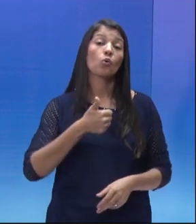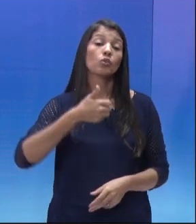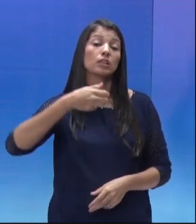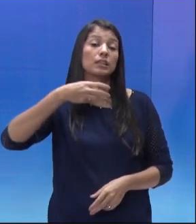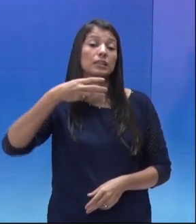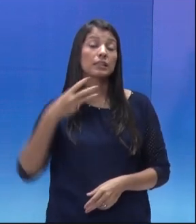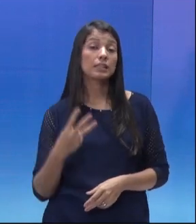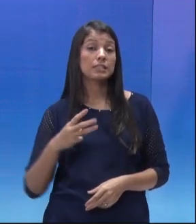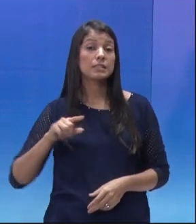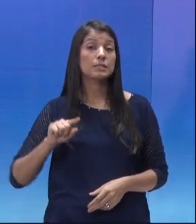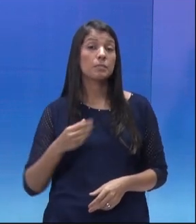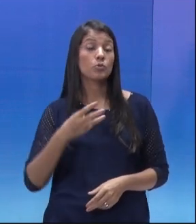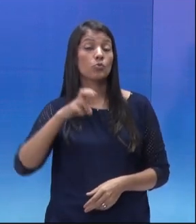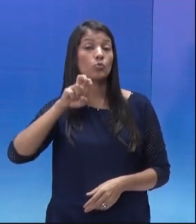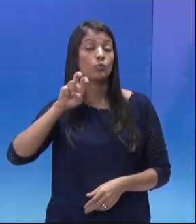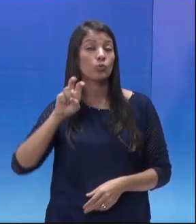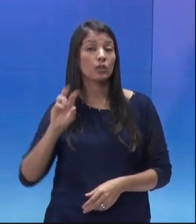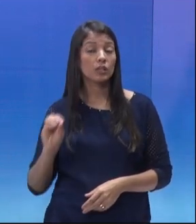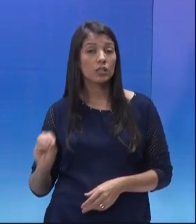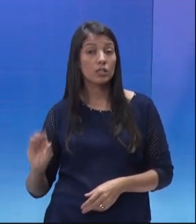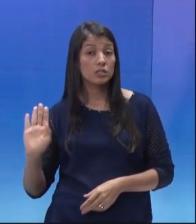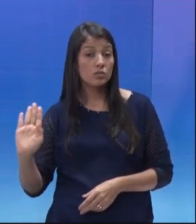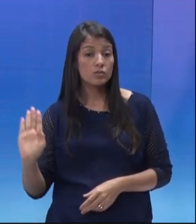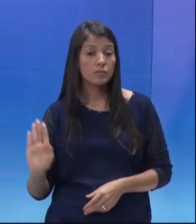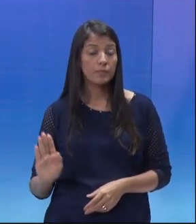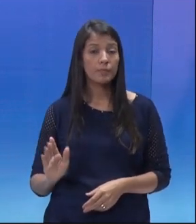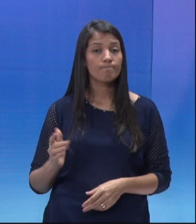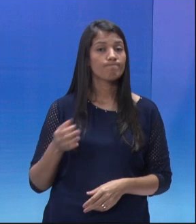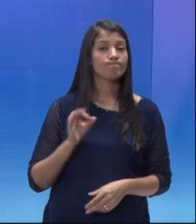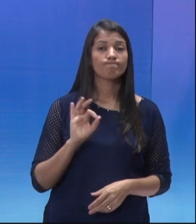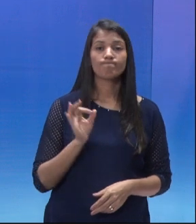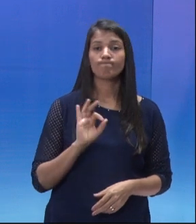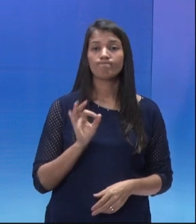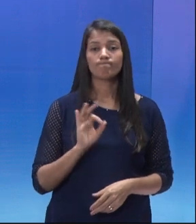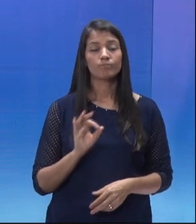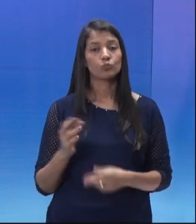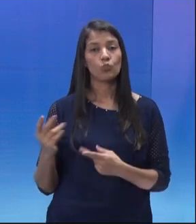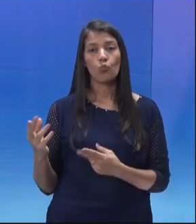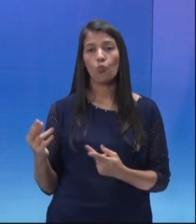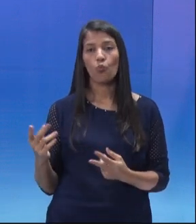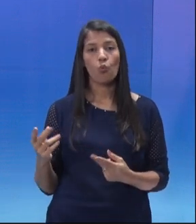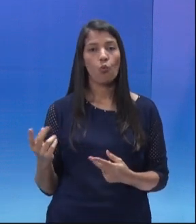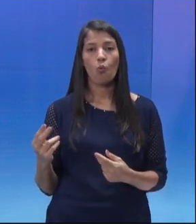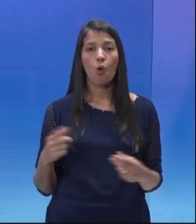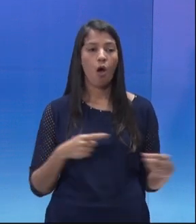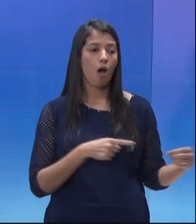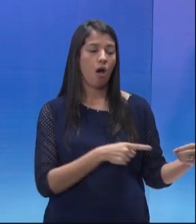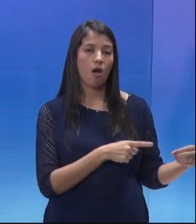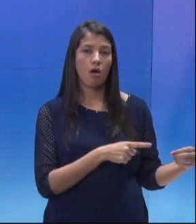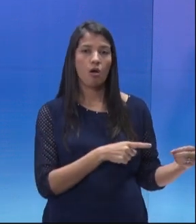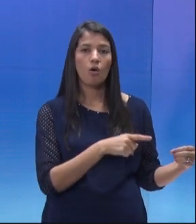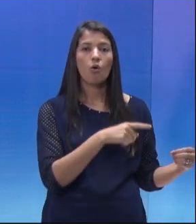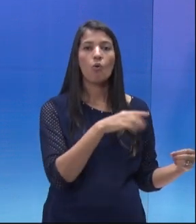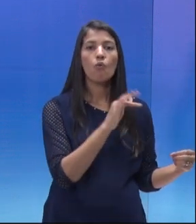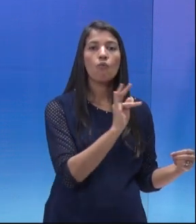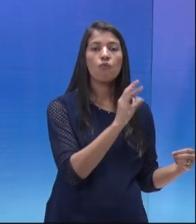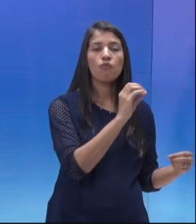emissões beta. Só que não é a quantidade de emissões beta que o nosso fóssil tem. Então passa-se